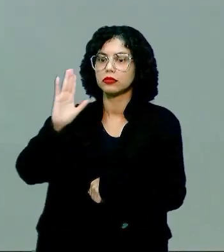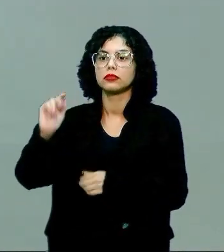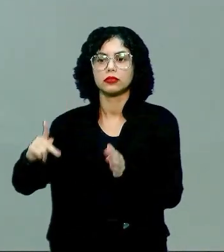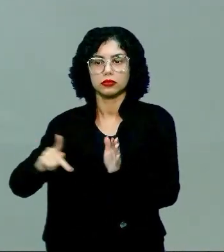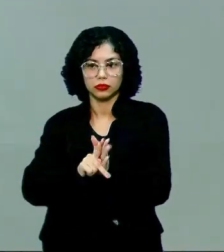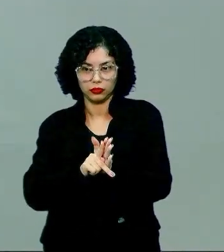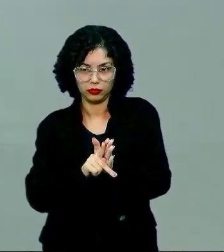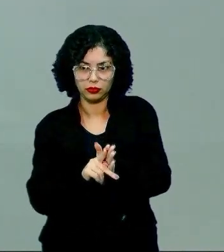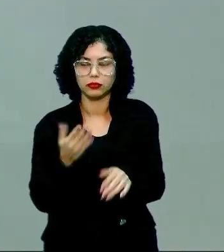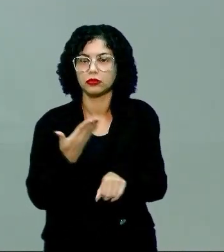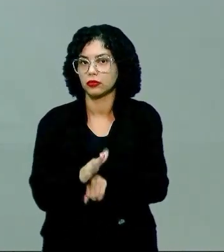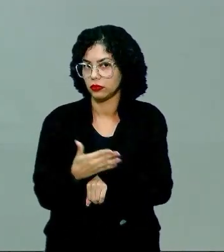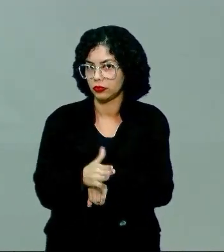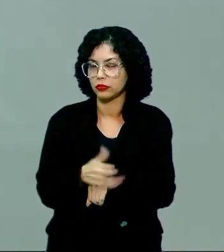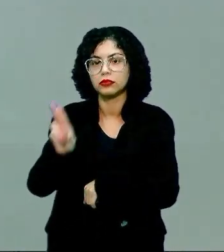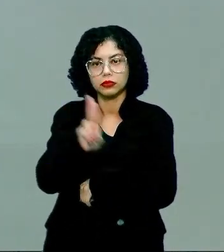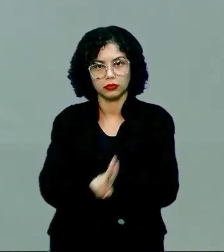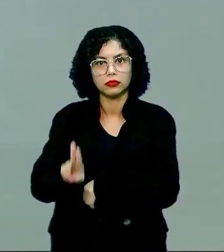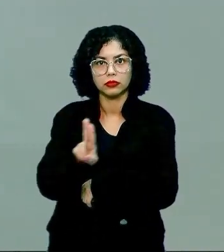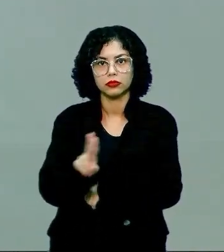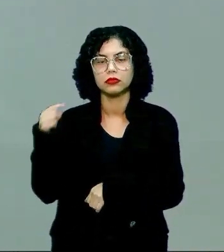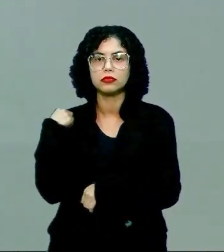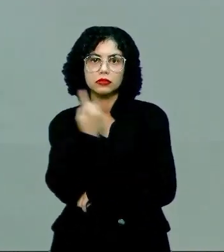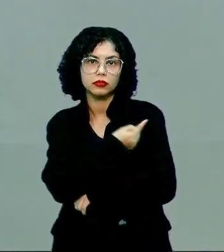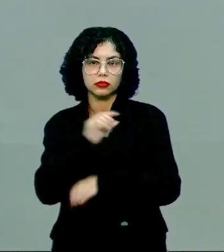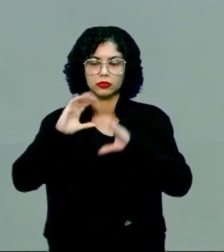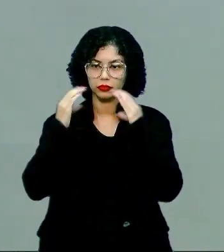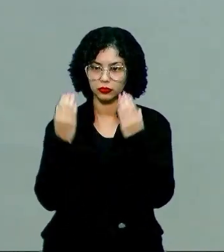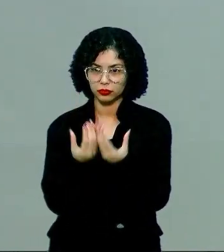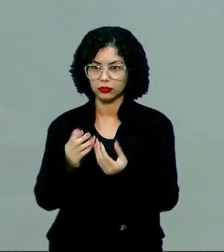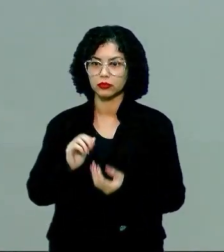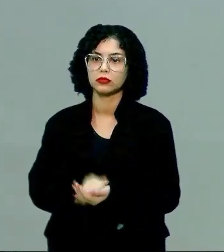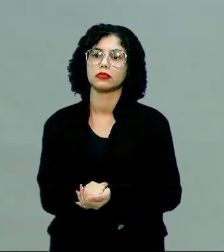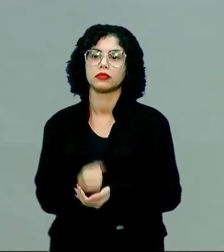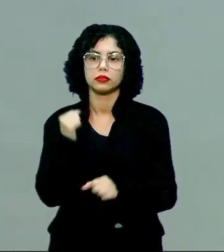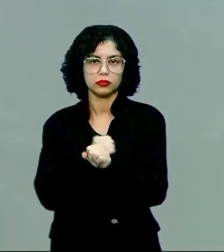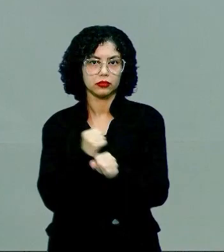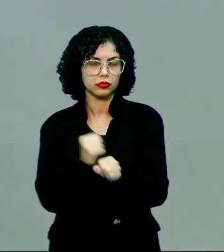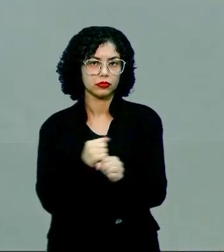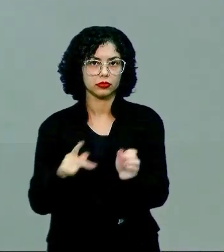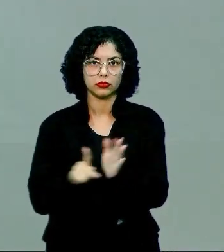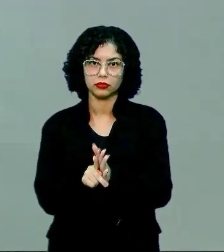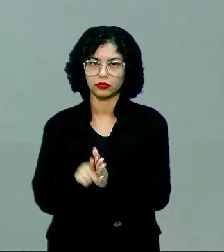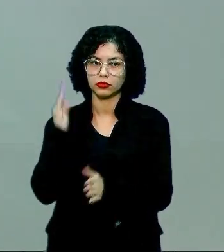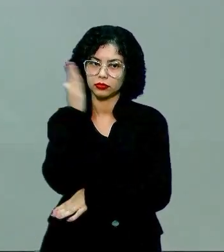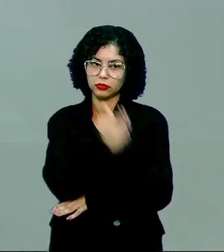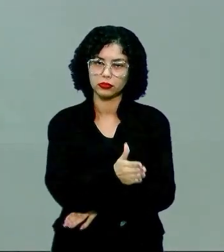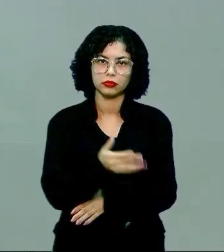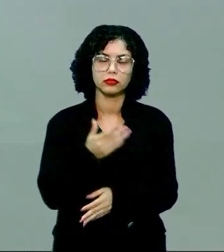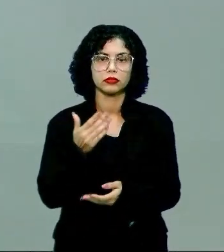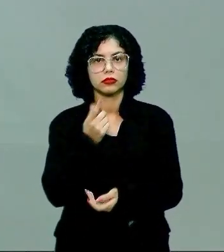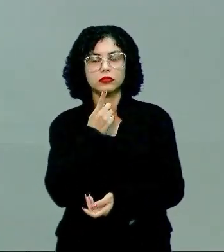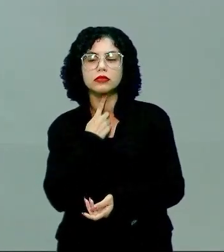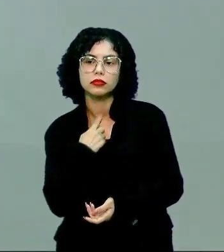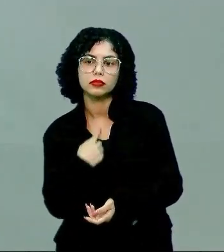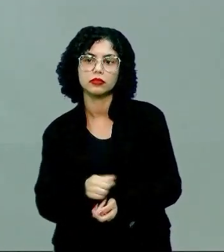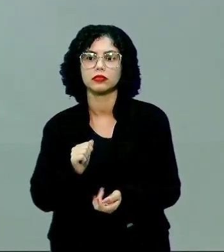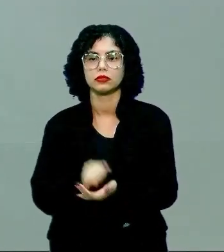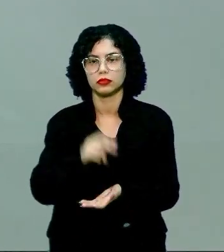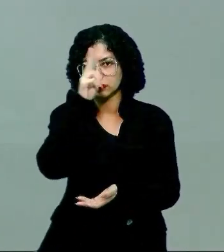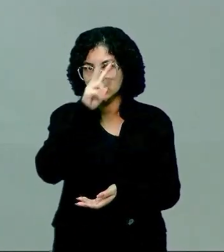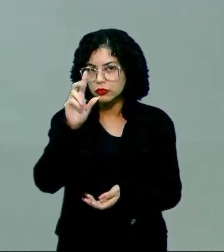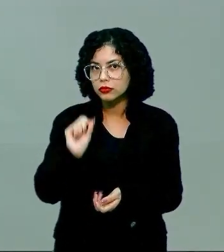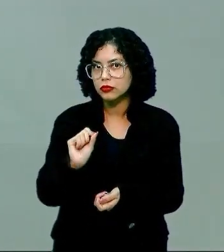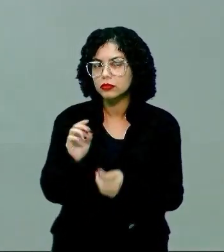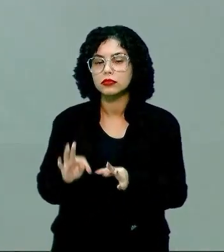conveniente mais prático mais usual para o nosso ser para nossa construção identitária daquilo que a gente vai almejando lembrando que